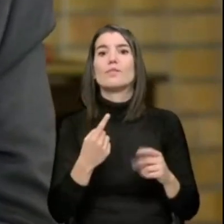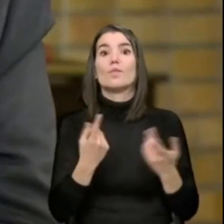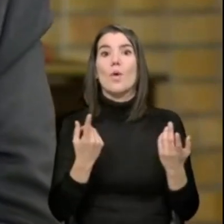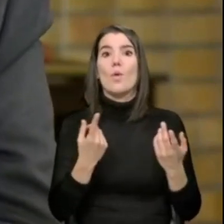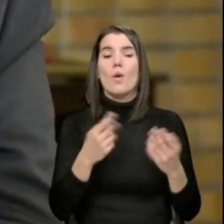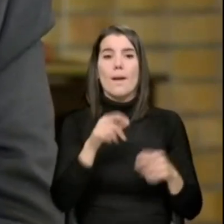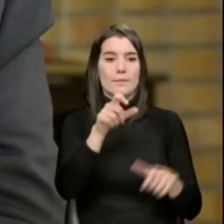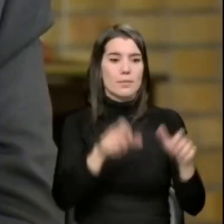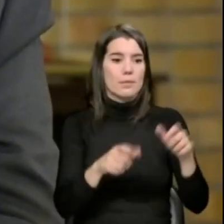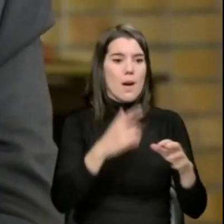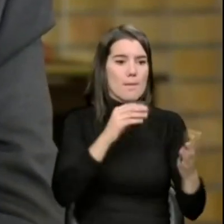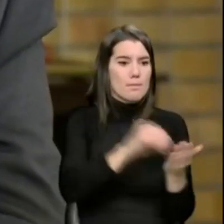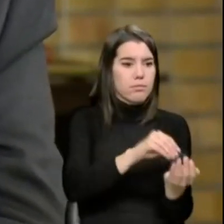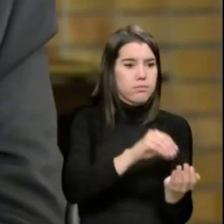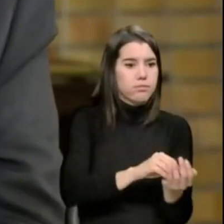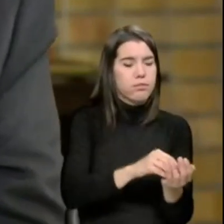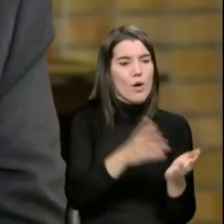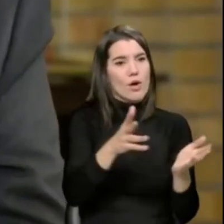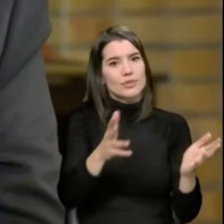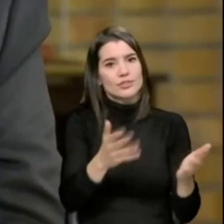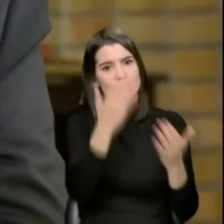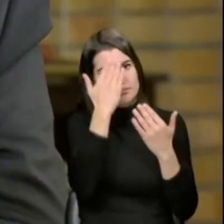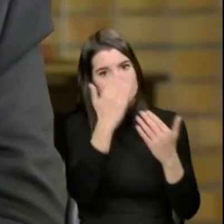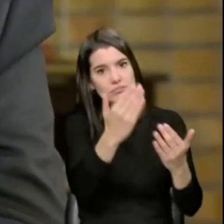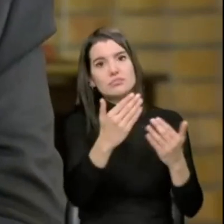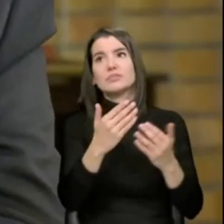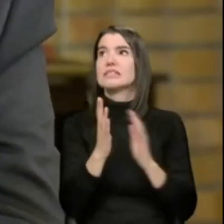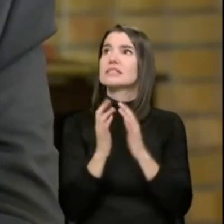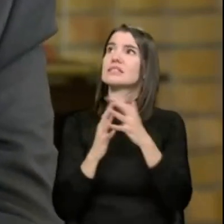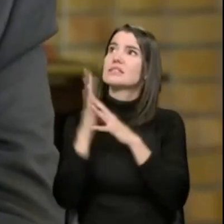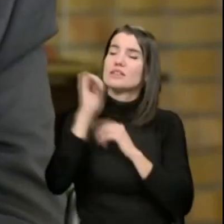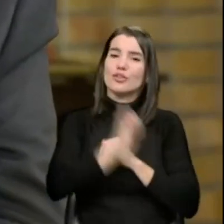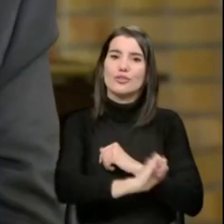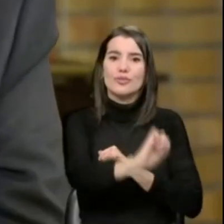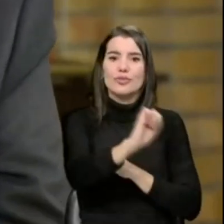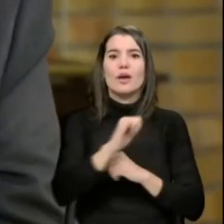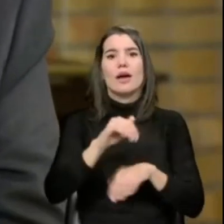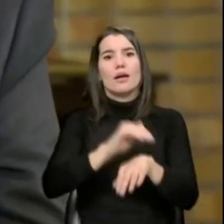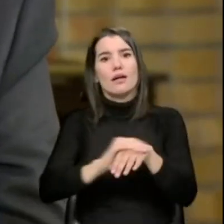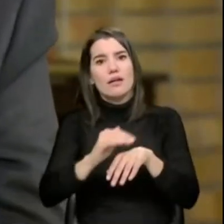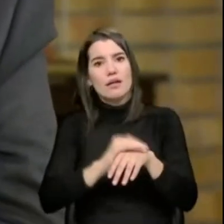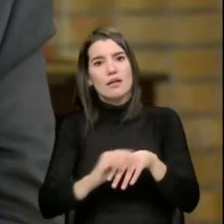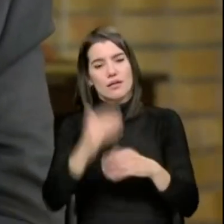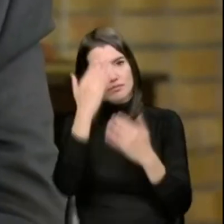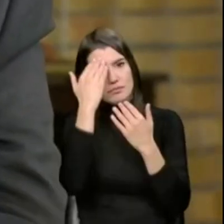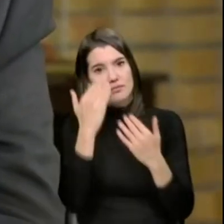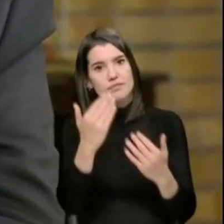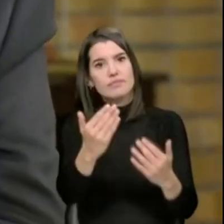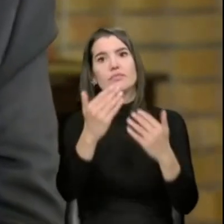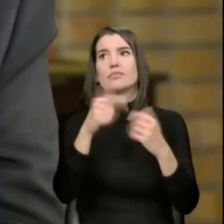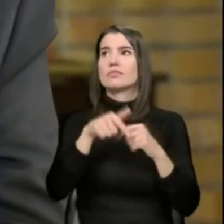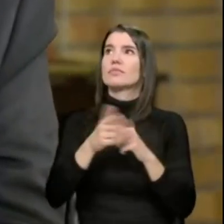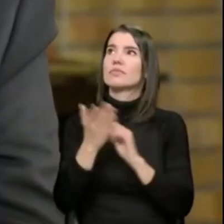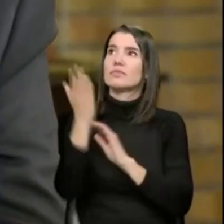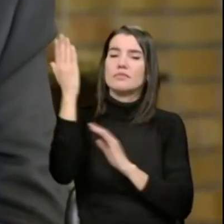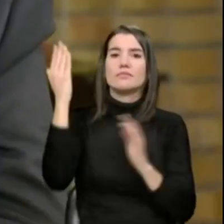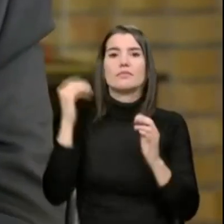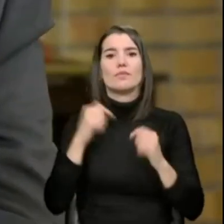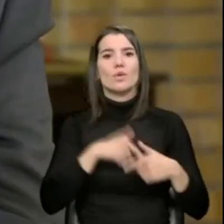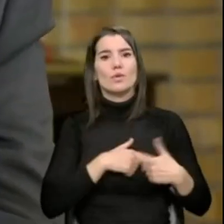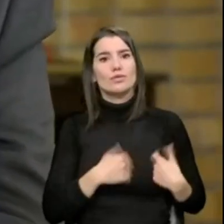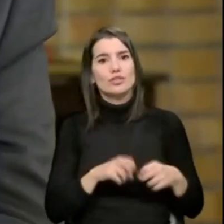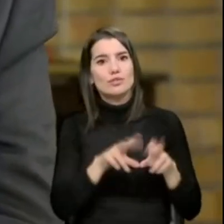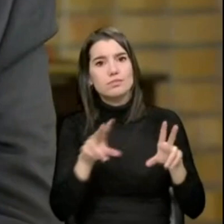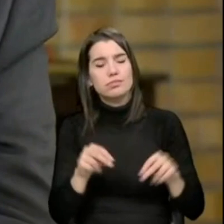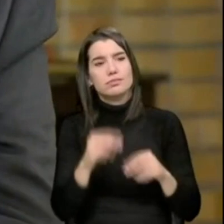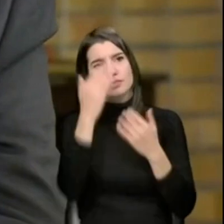bem-aventurados os pobres, porque Deus é o reino dos céus, bem-aventurados os mansos, porque conhecerão a terra, bem-aventurados os misericordiosos, bem-aventurados os puros de coração.